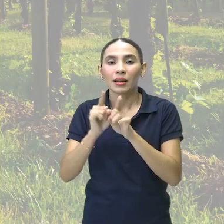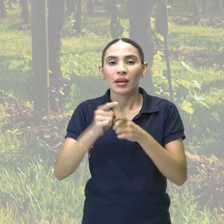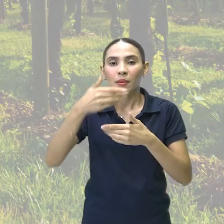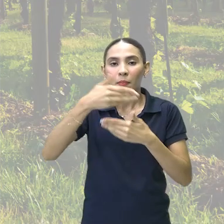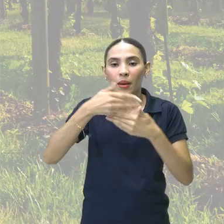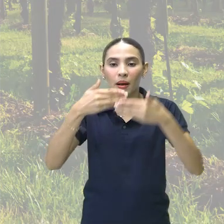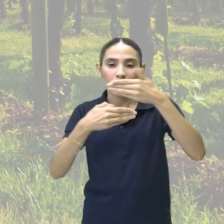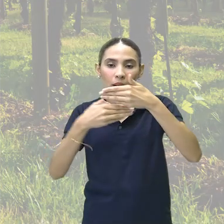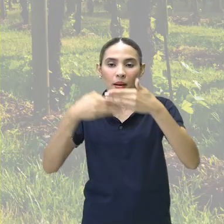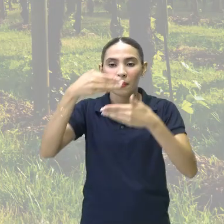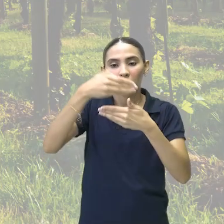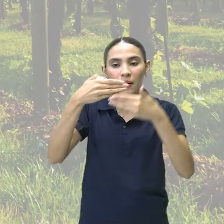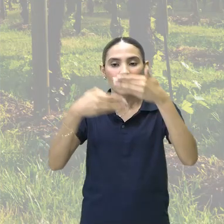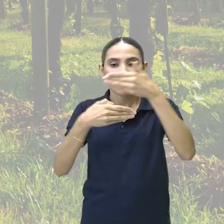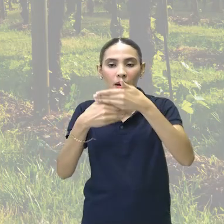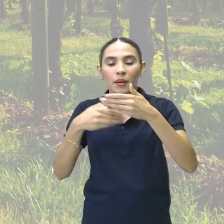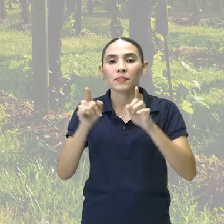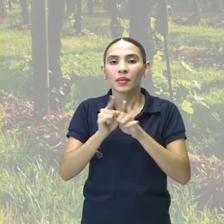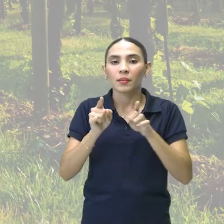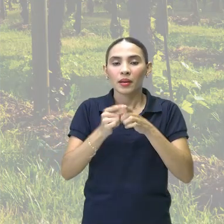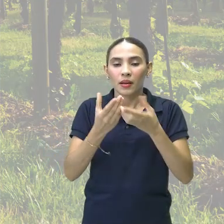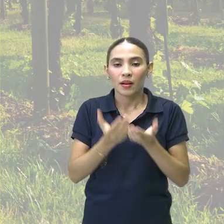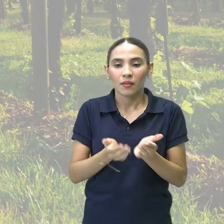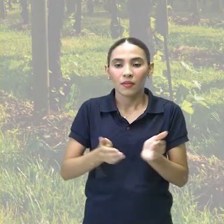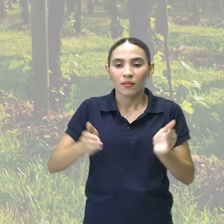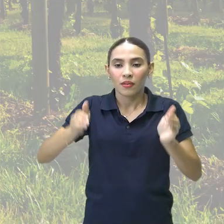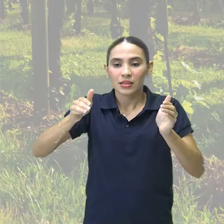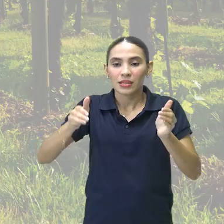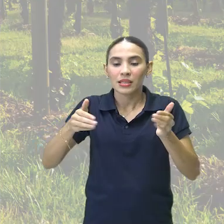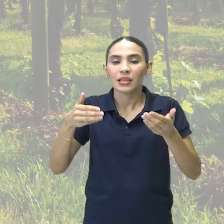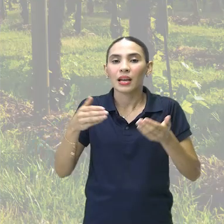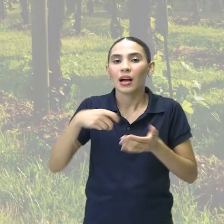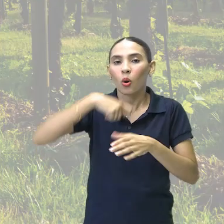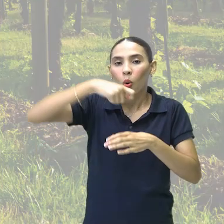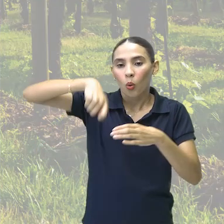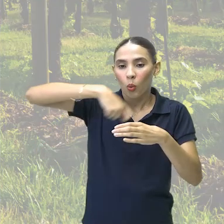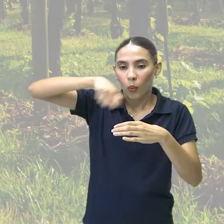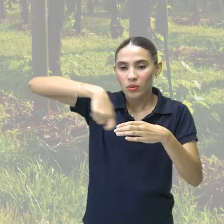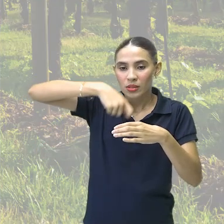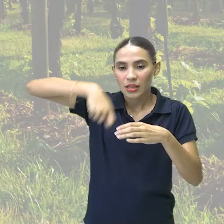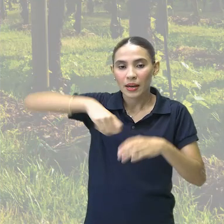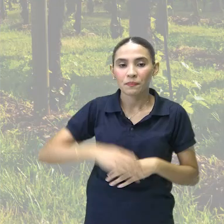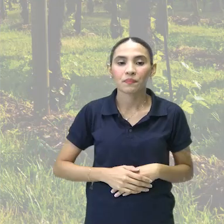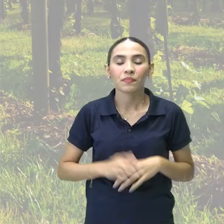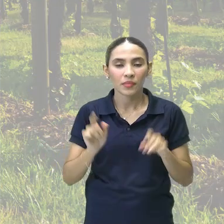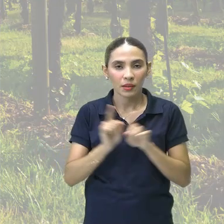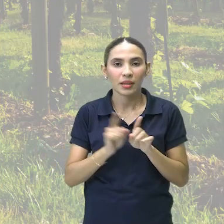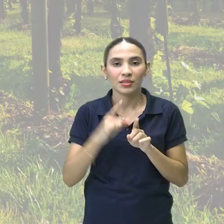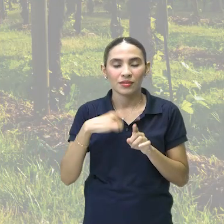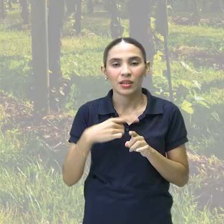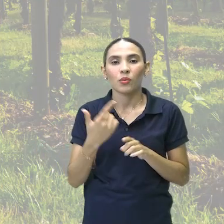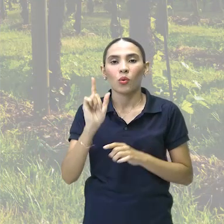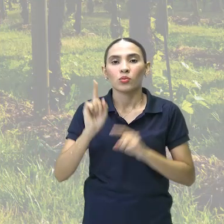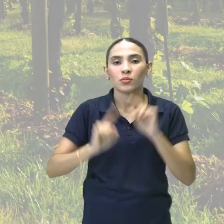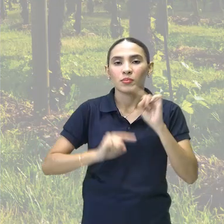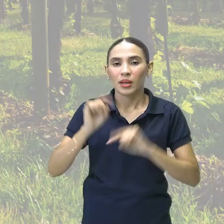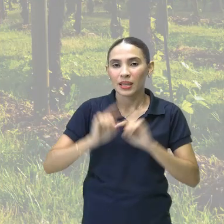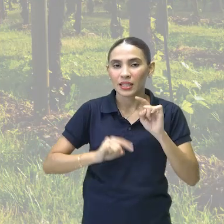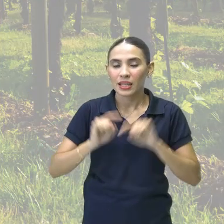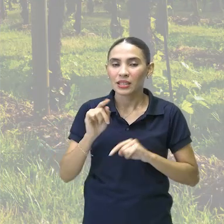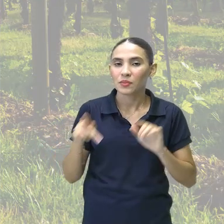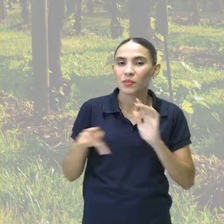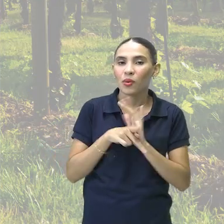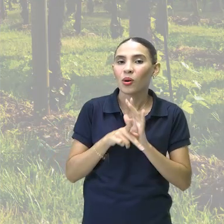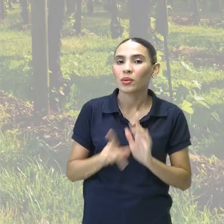né? Vasos, tijolos, vasilhas para fazer cozimento, né? E nós tivemos outras ferramentas